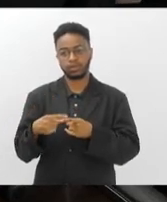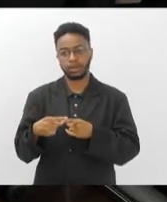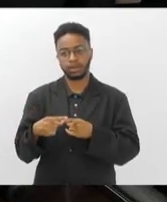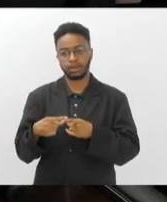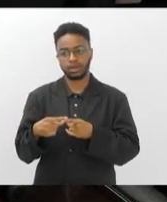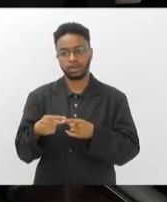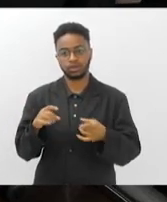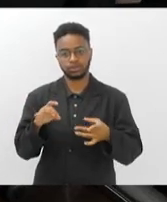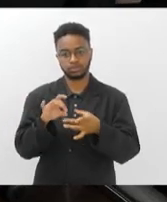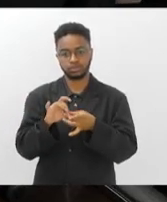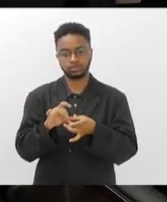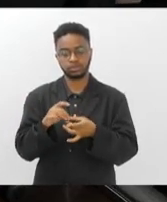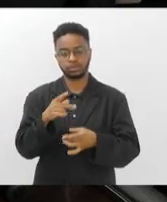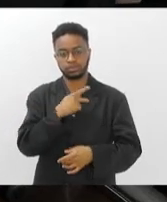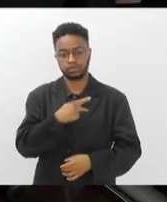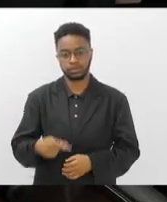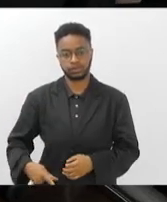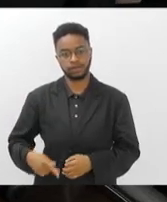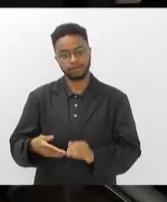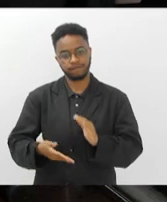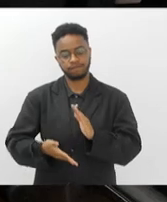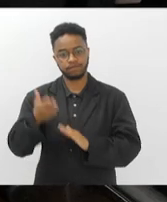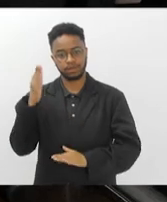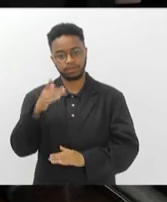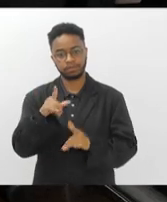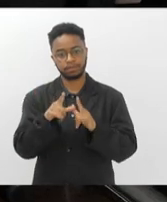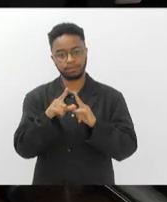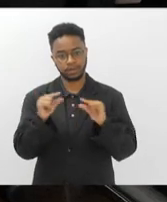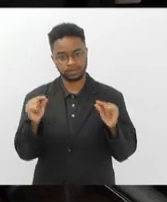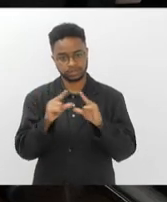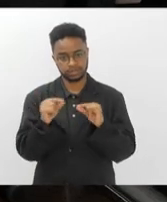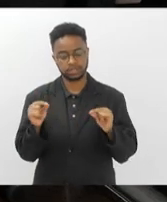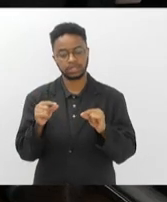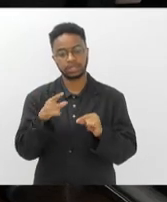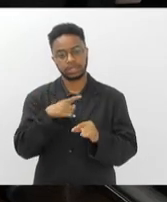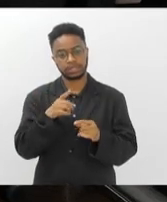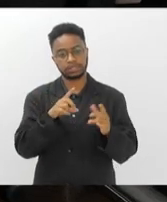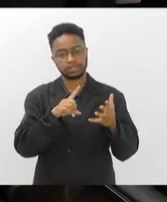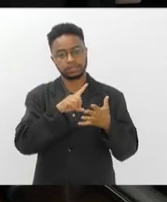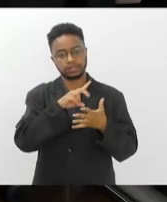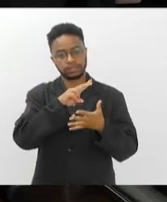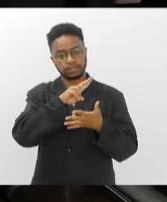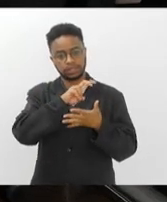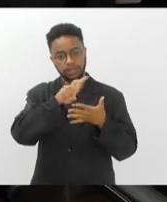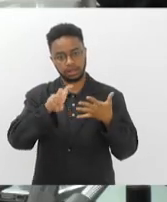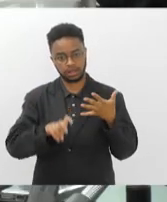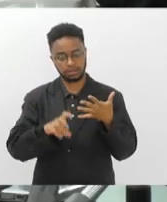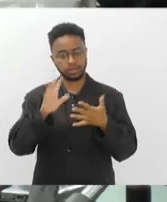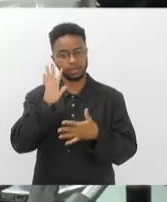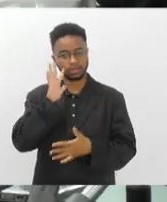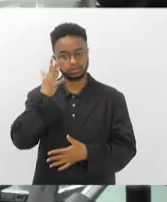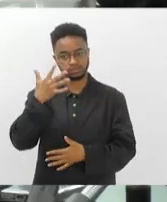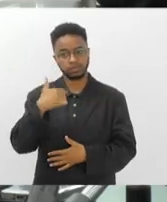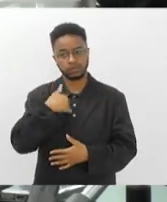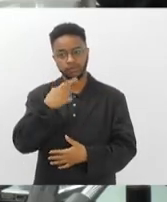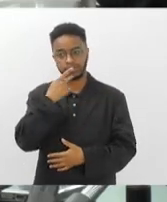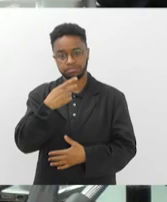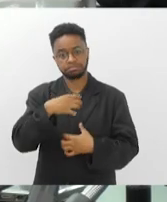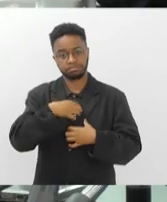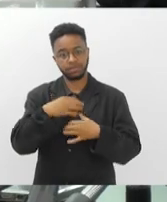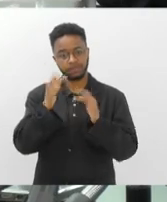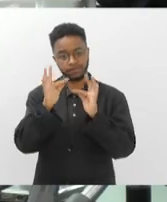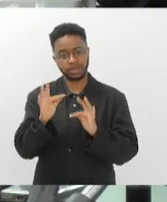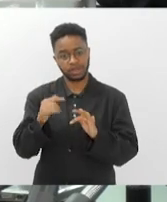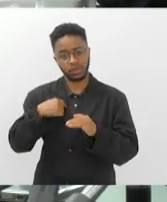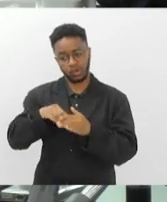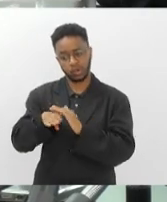Brasília. Sim. Tem algumas demandas aí para resolver. E dizer que Estou satisfeito e já começo a me acostumar com